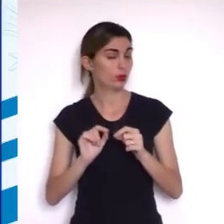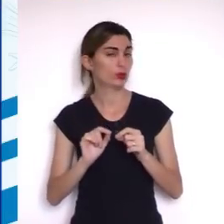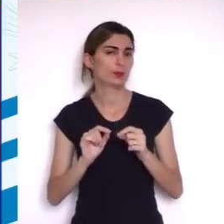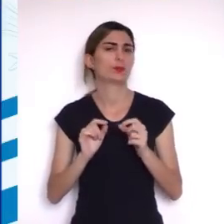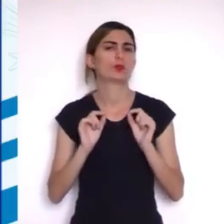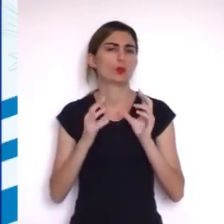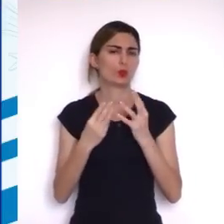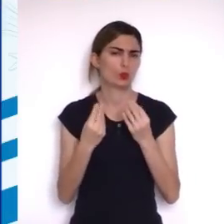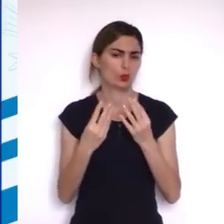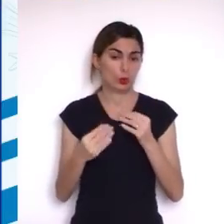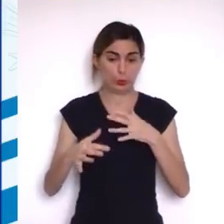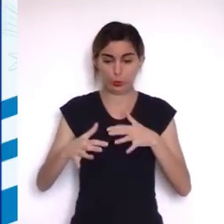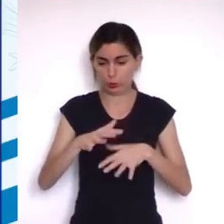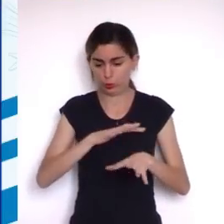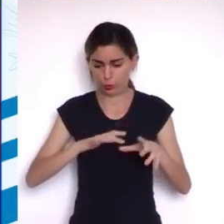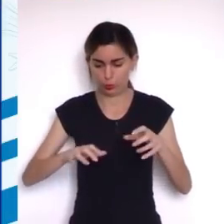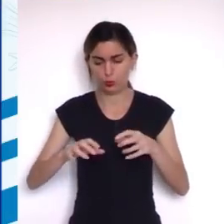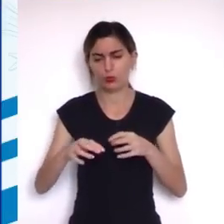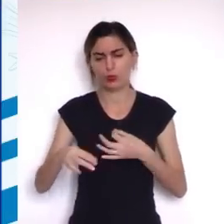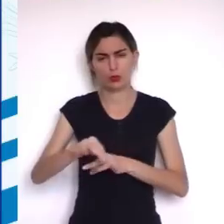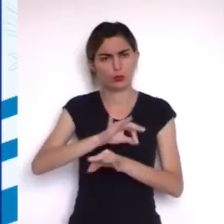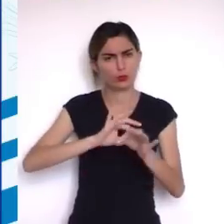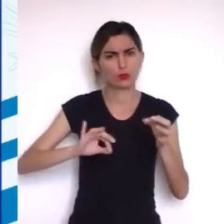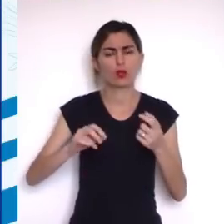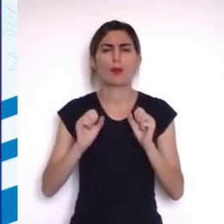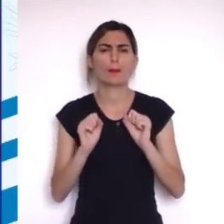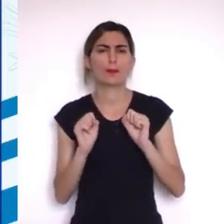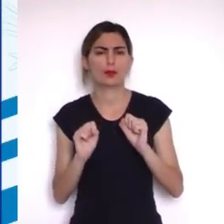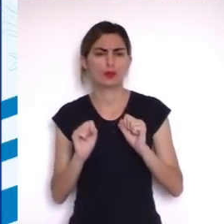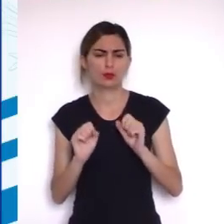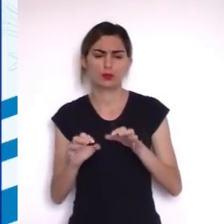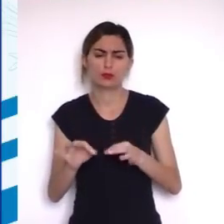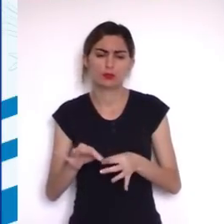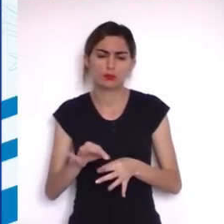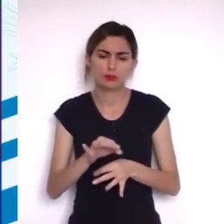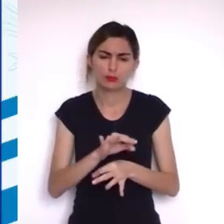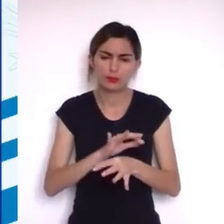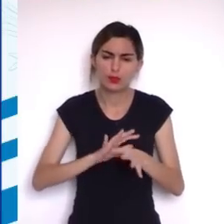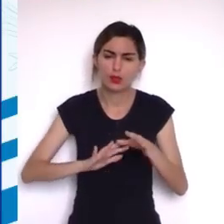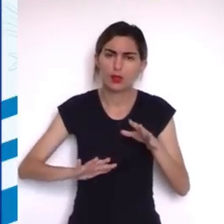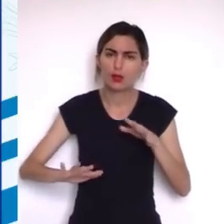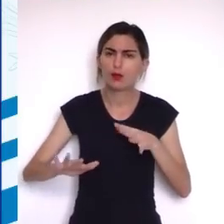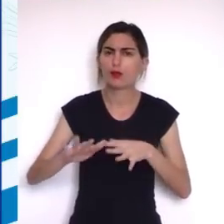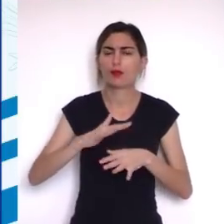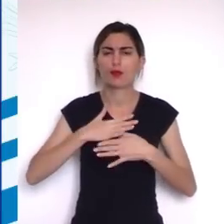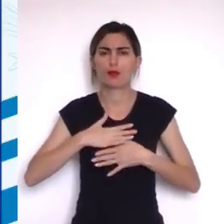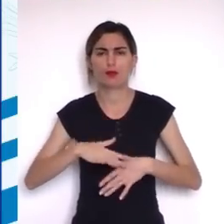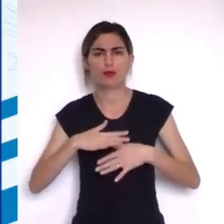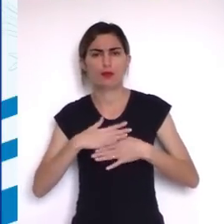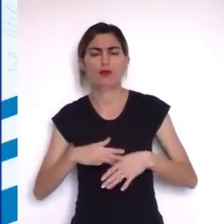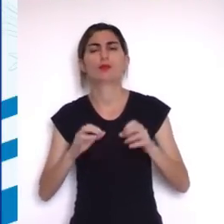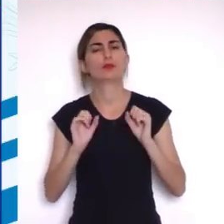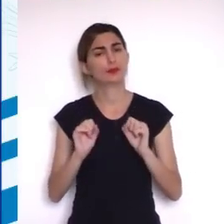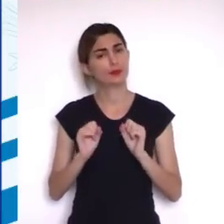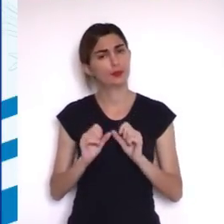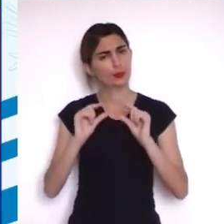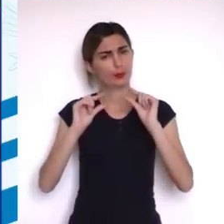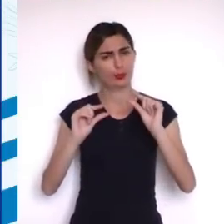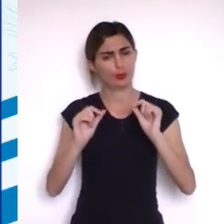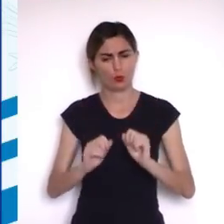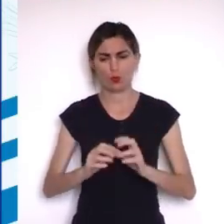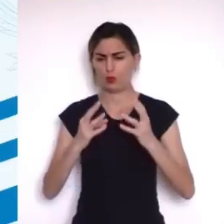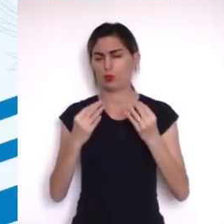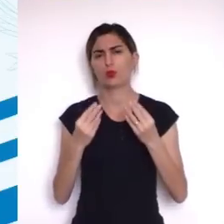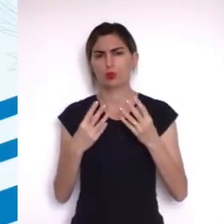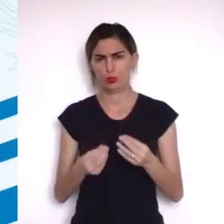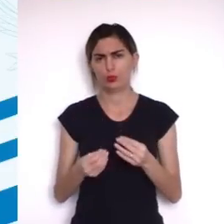podem estar muito agitadas e também ela pode estar pouco agitadas. Quando eu